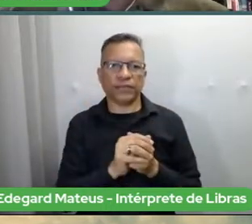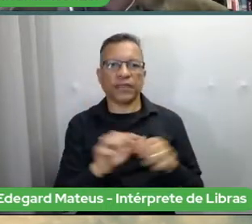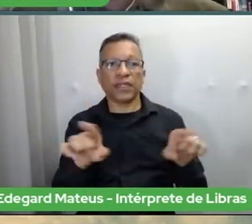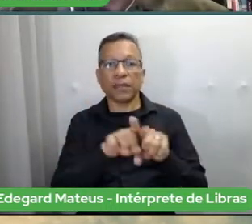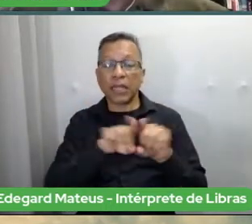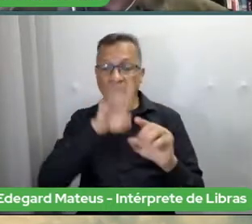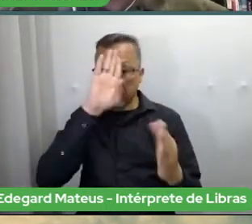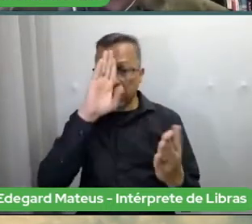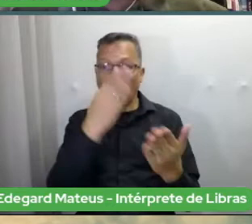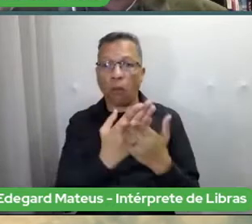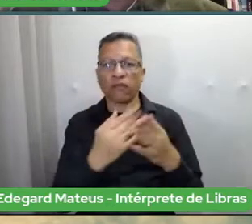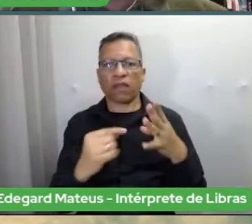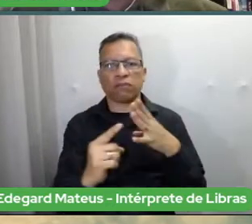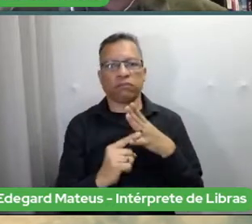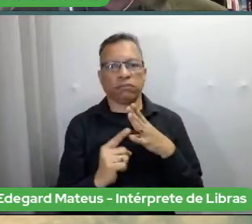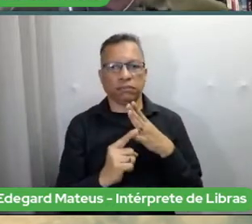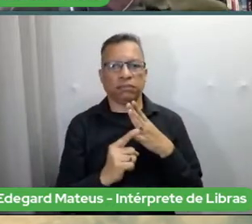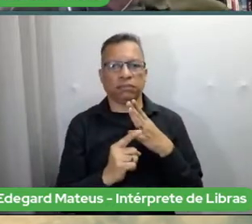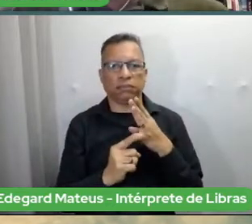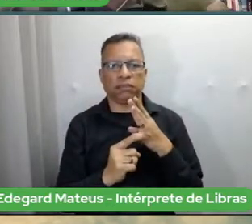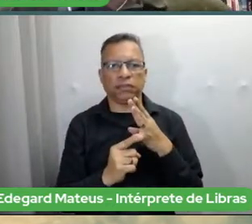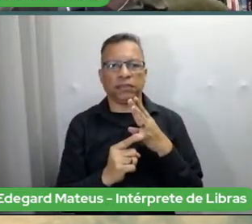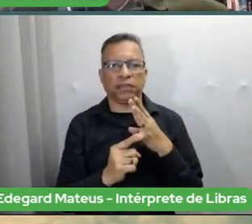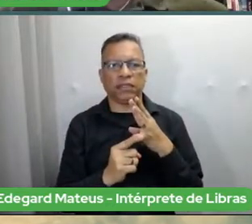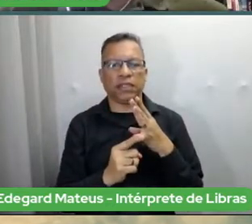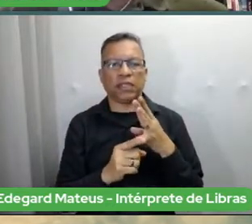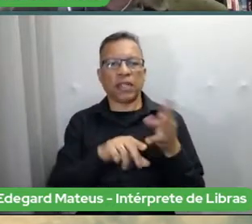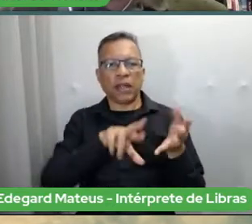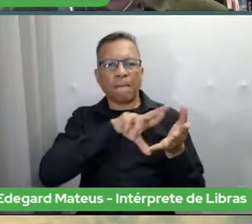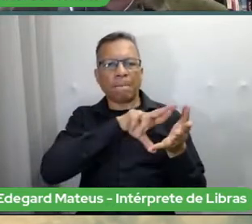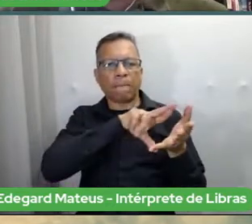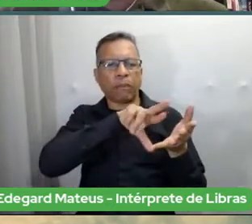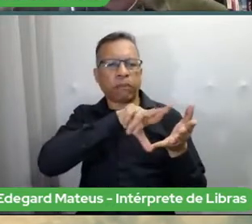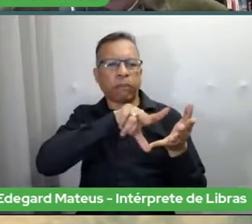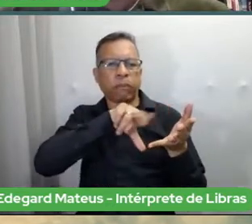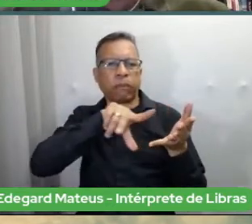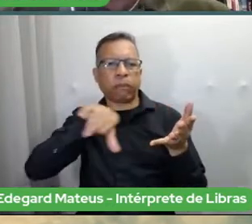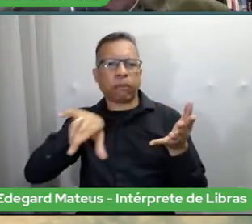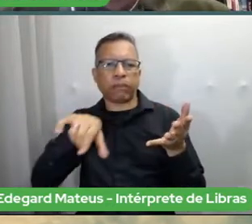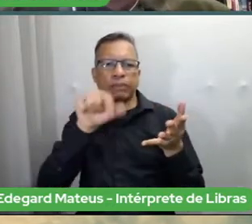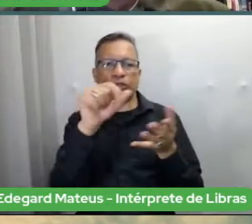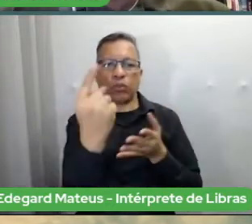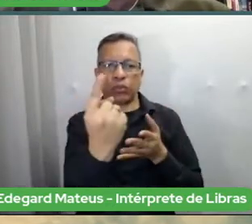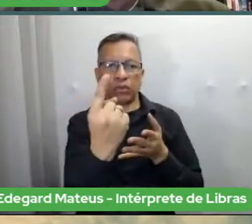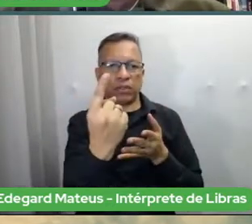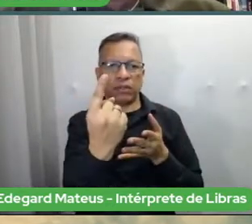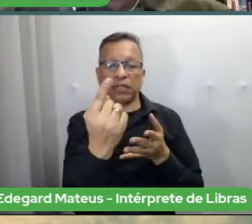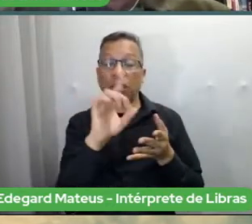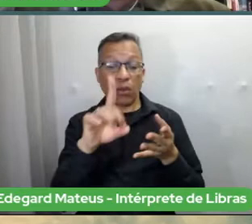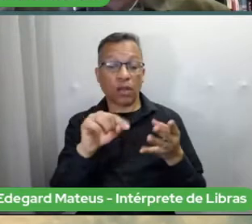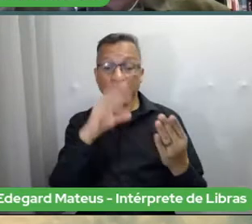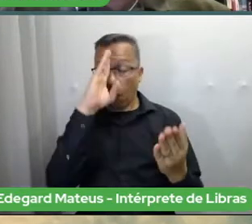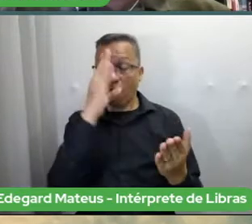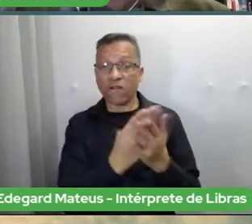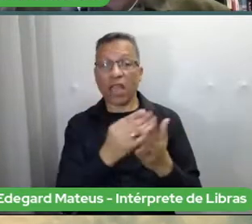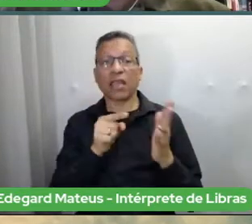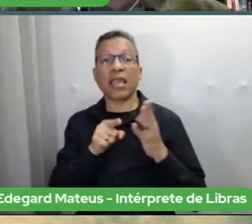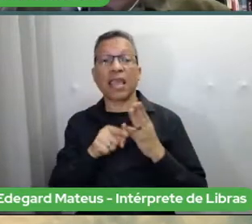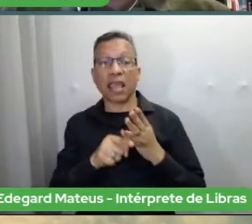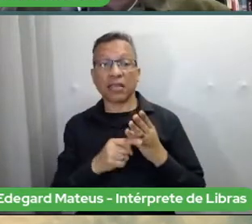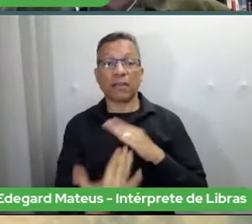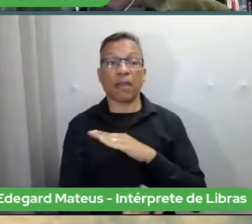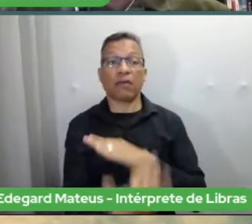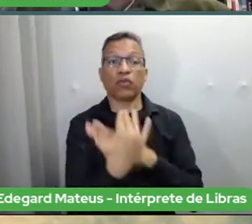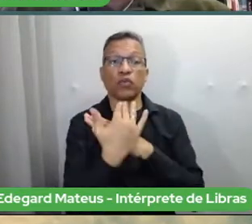confiável, então ele não deve ter inúmeras versões desse dado, né? Eu tenho que confiar que aquele dado é capaz de me proporcionar a informação